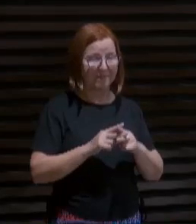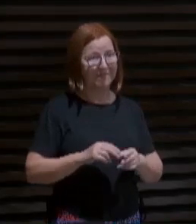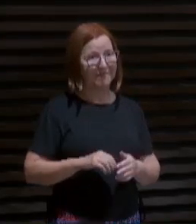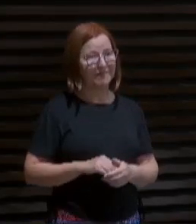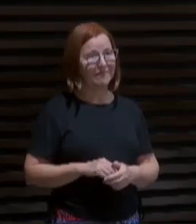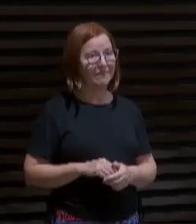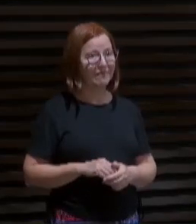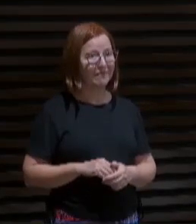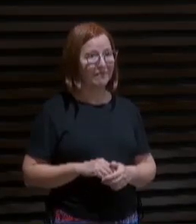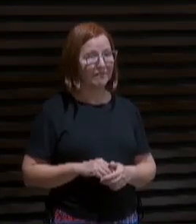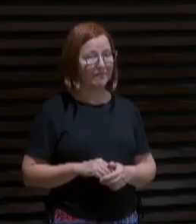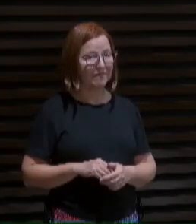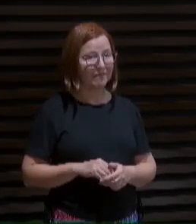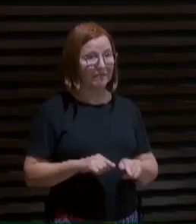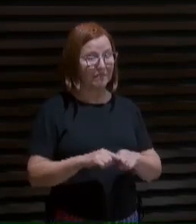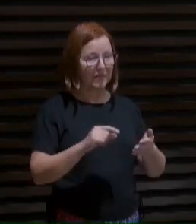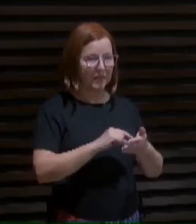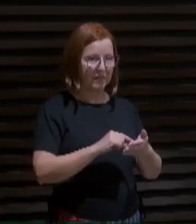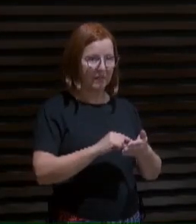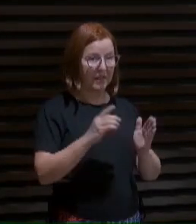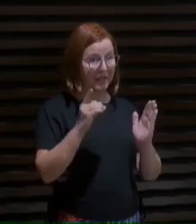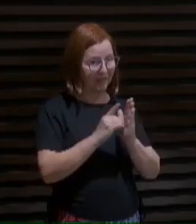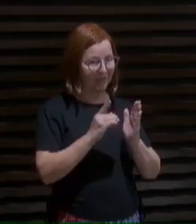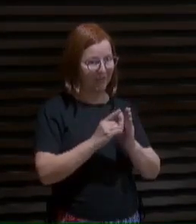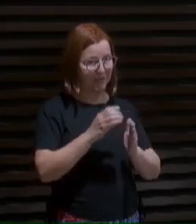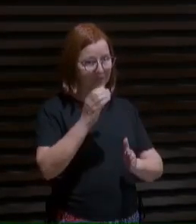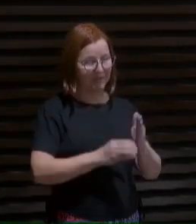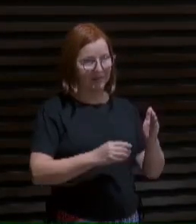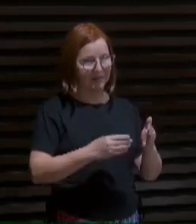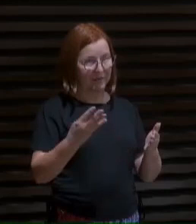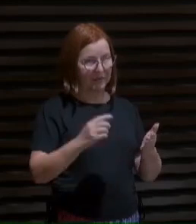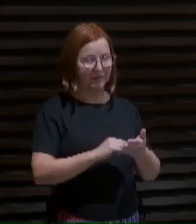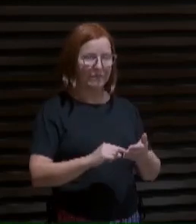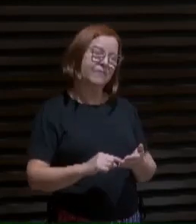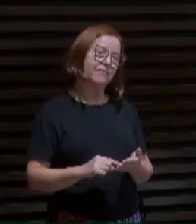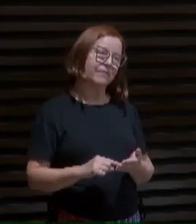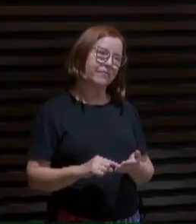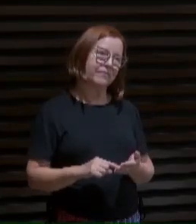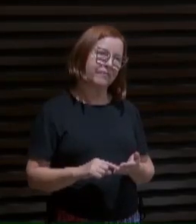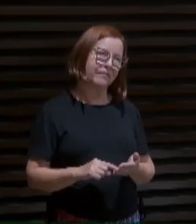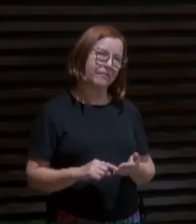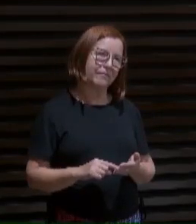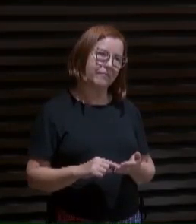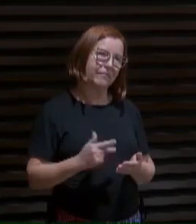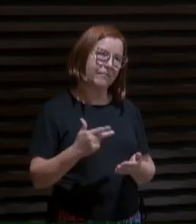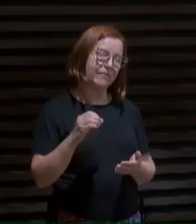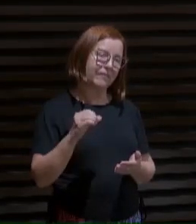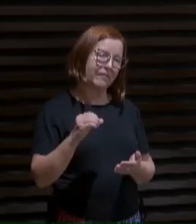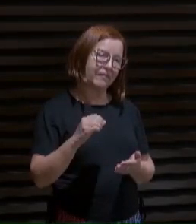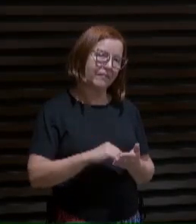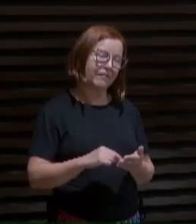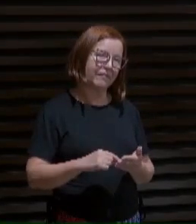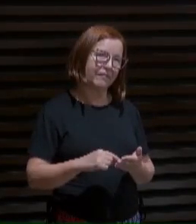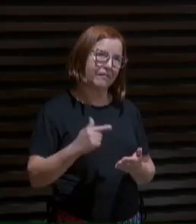Mas o versículo Deuteronômio 4, 30 e 31, os versículos mostram que Deus vai fazer com que esse